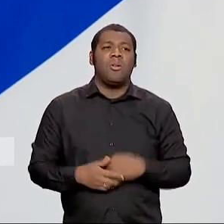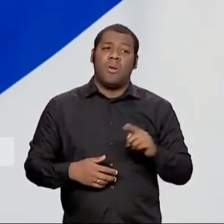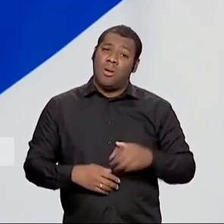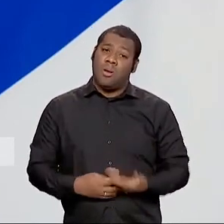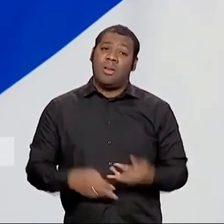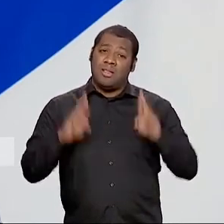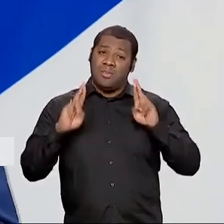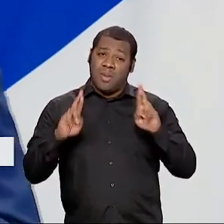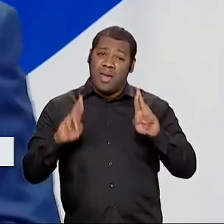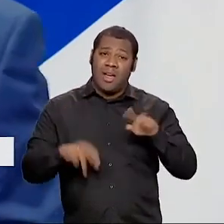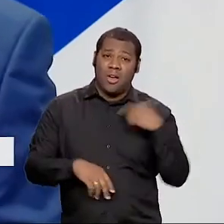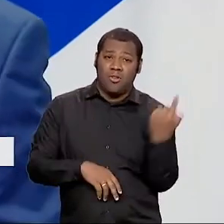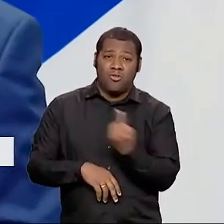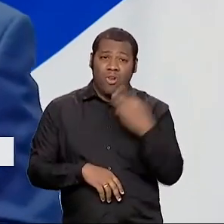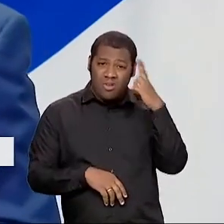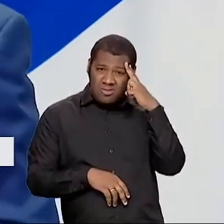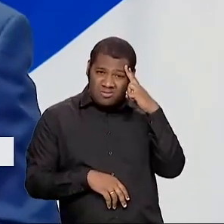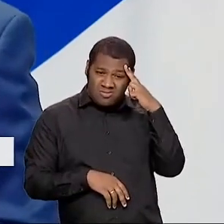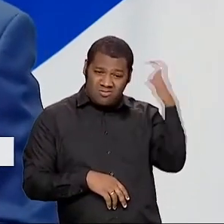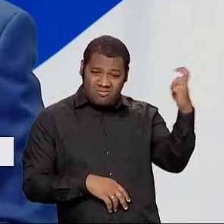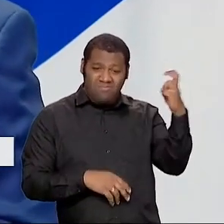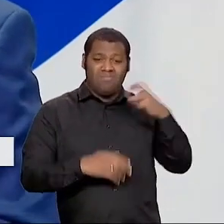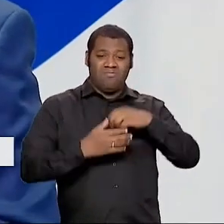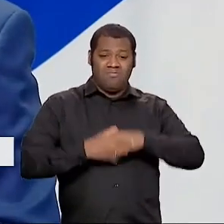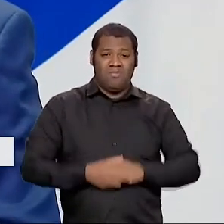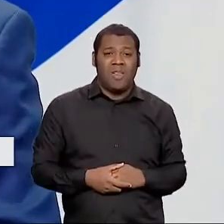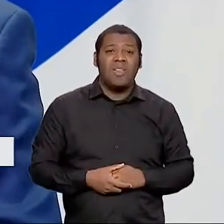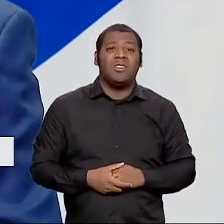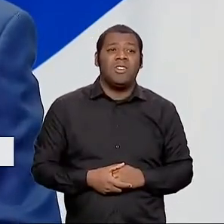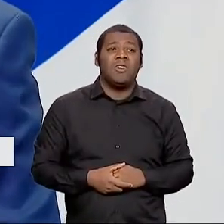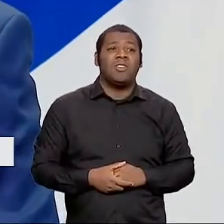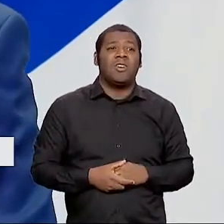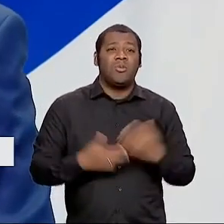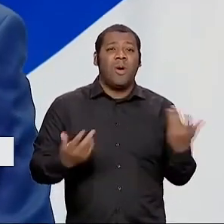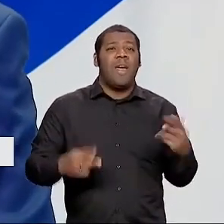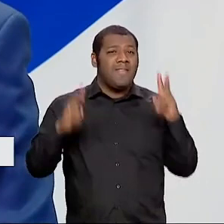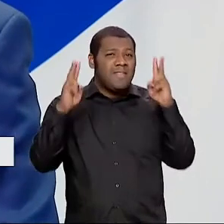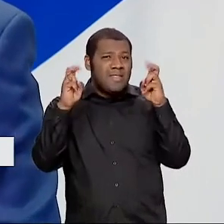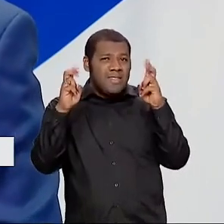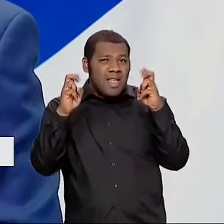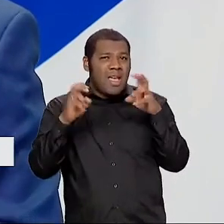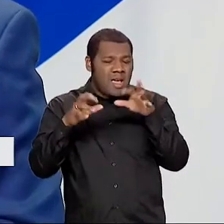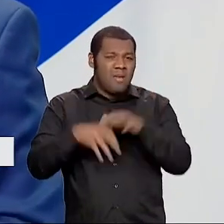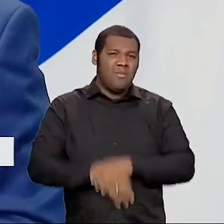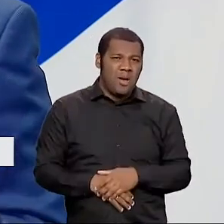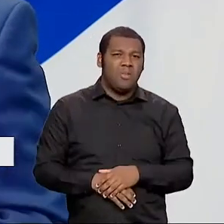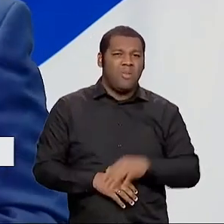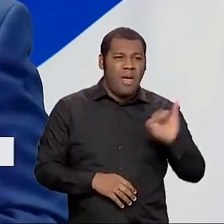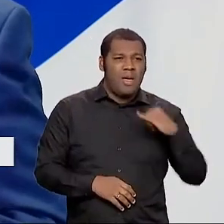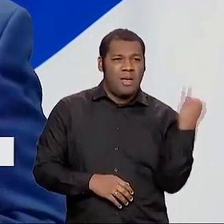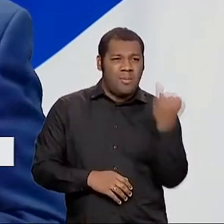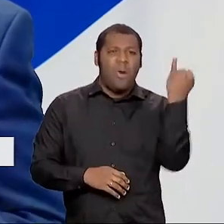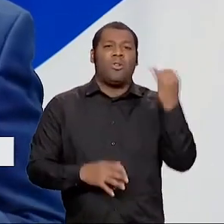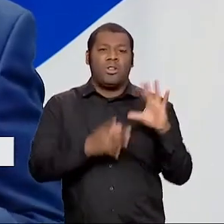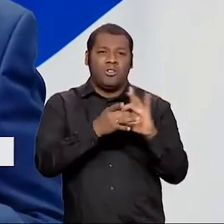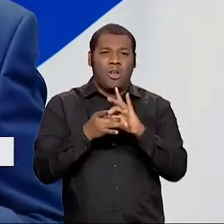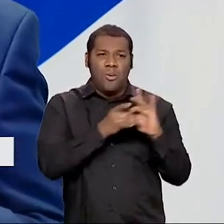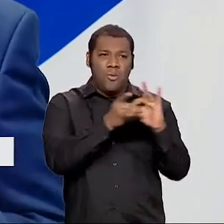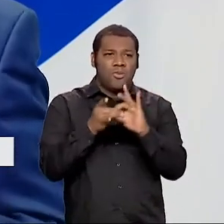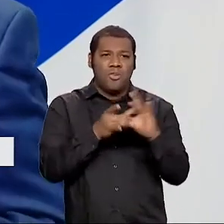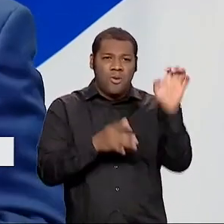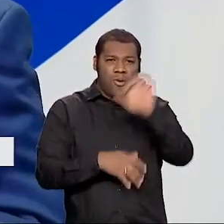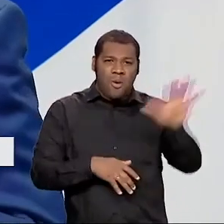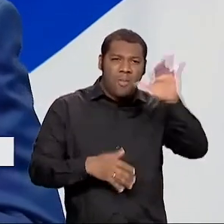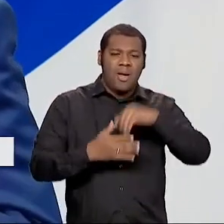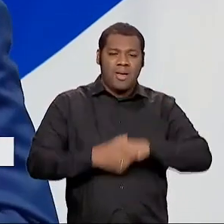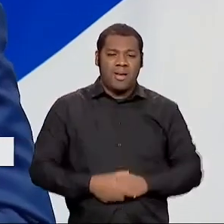sabedoria de fazer esse assunto, porque é importante para a União Europeia, é importante para o Mercosul e é importante para o